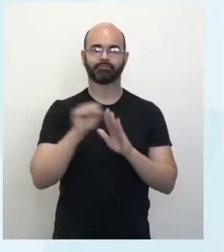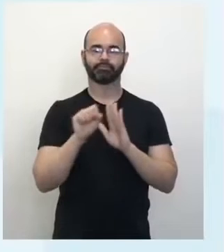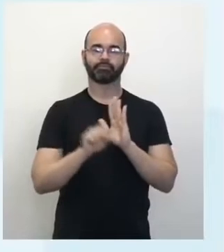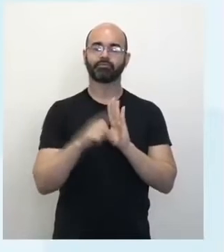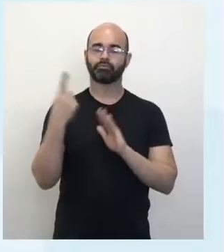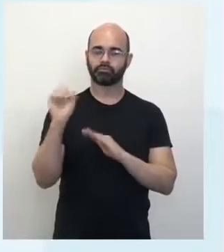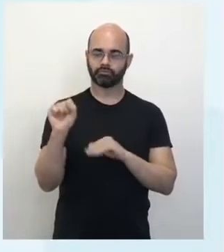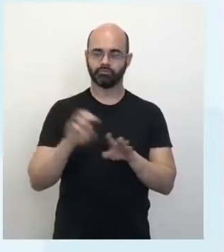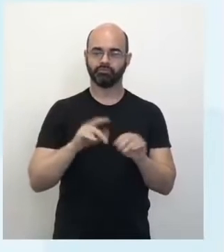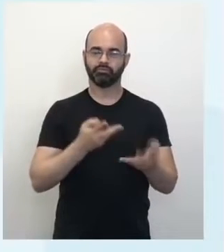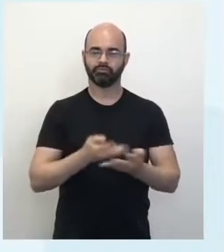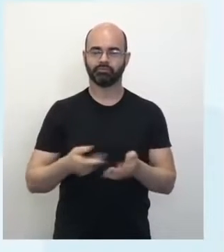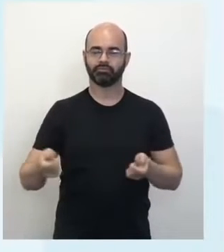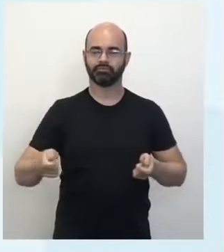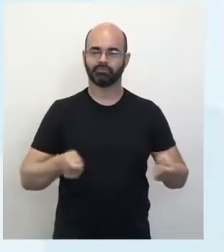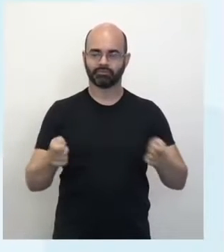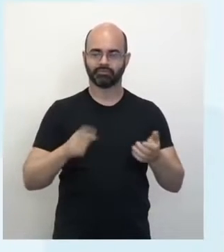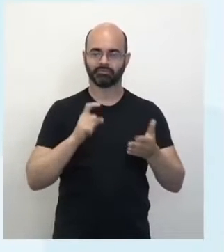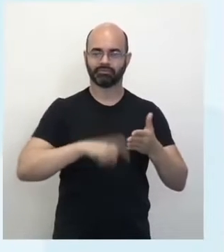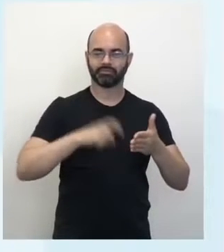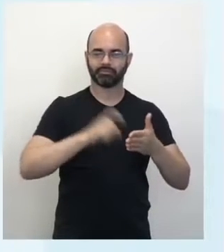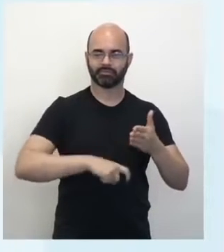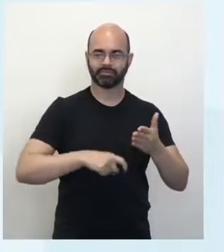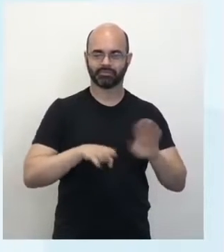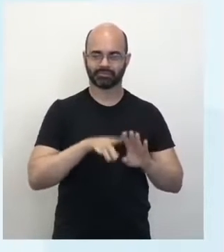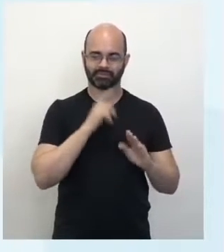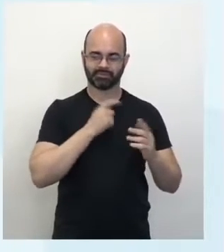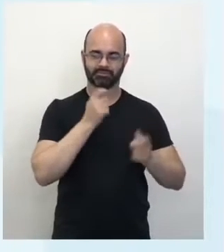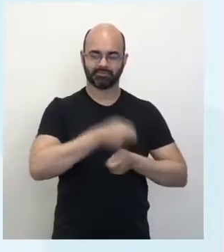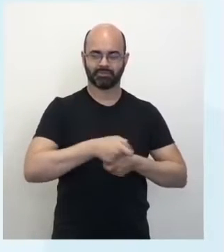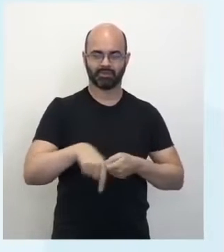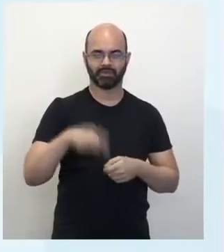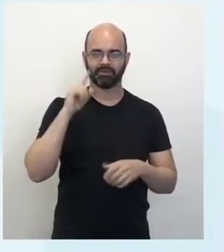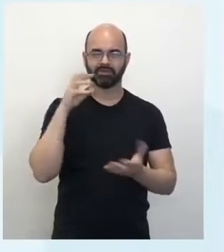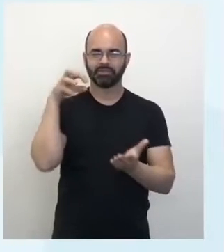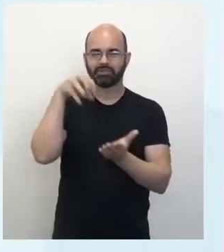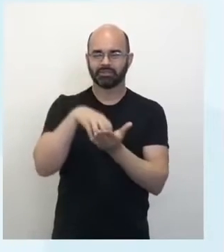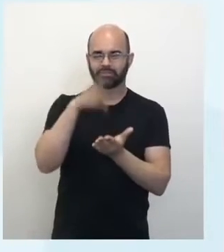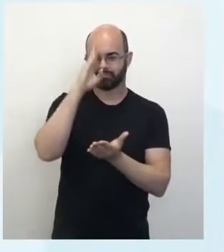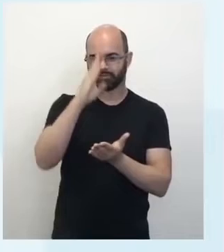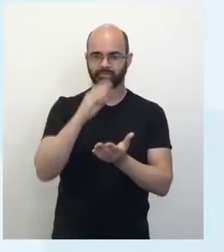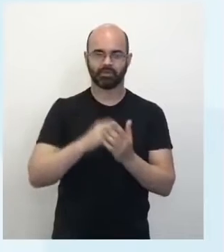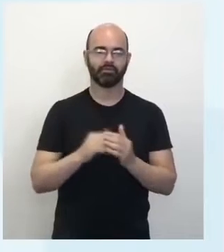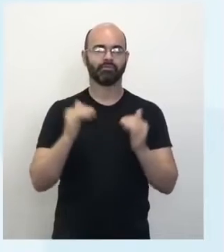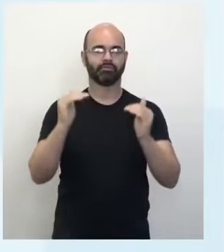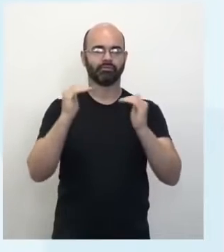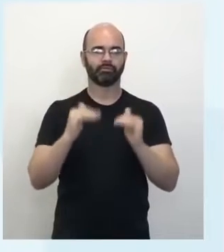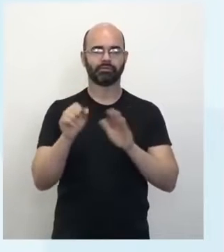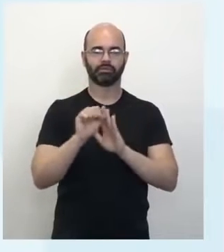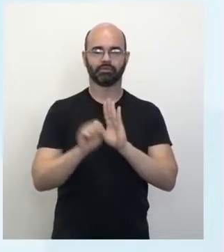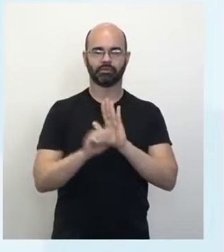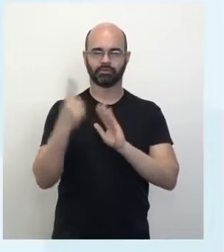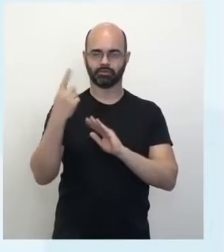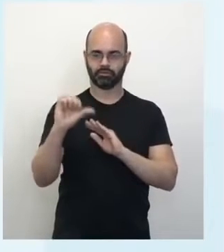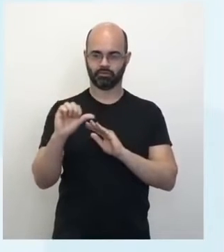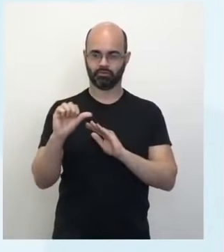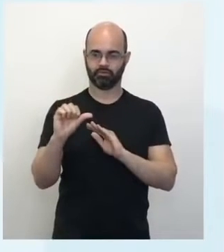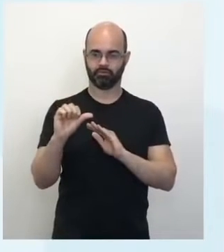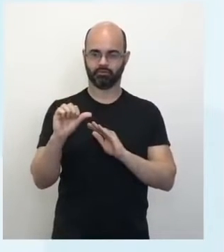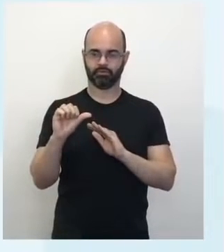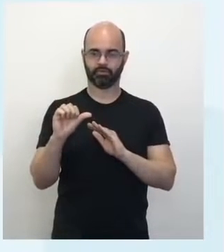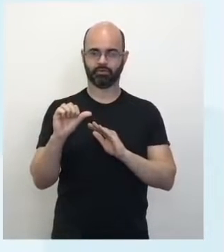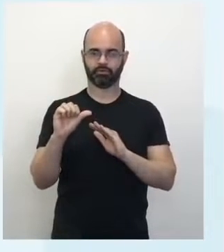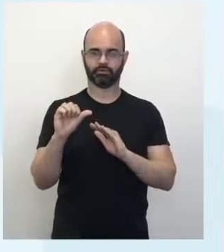a mineração, né, mais na região central do país. O século XIX, após a segunda metade do século,